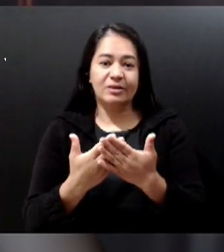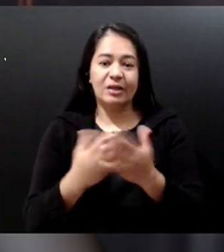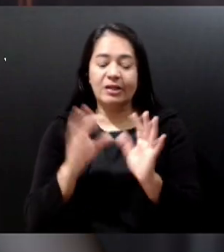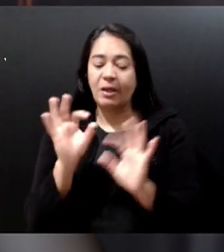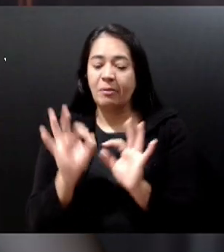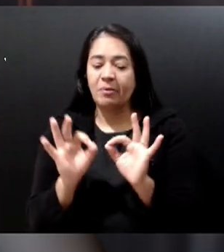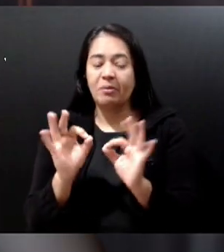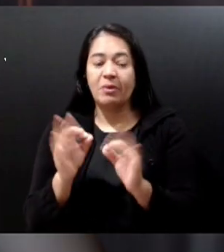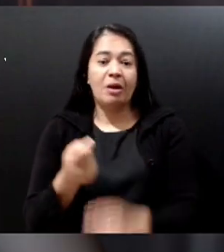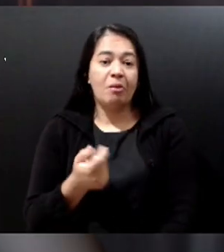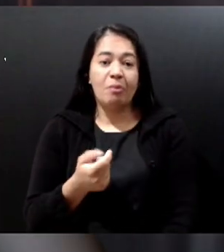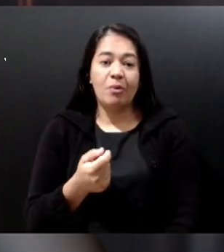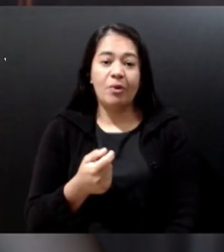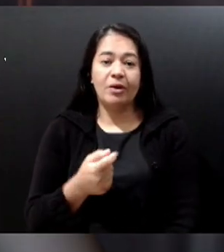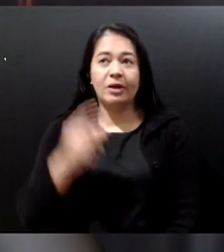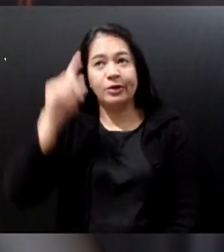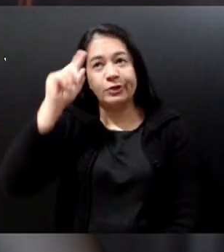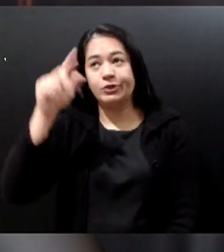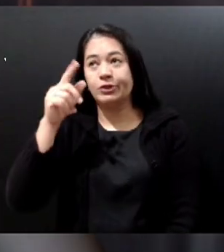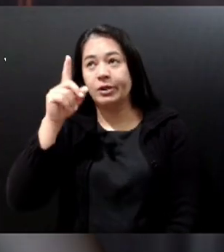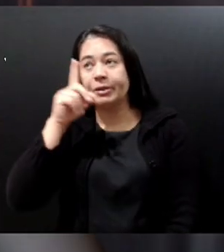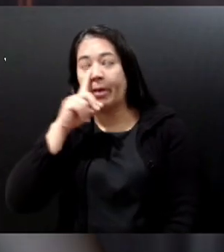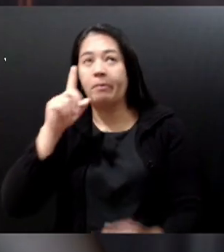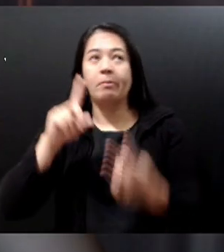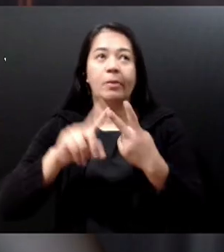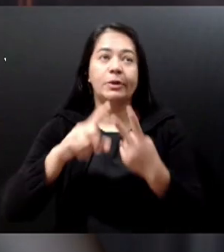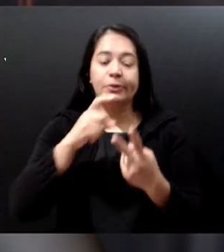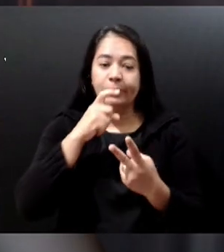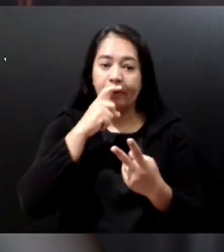mães, é dia dos pais. Então, a escola ainda